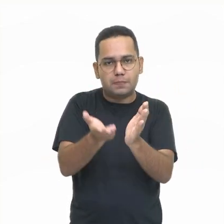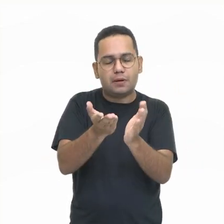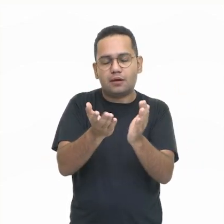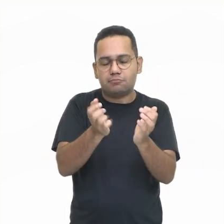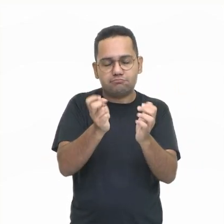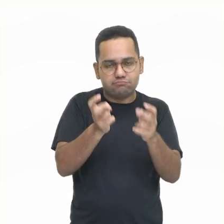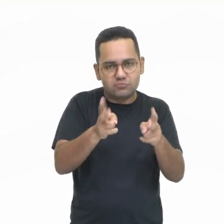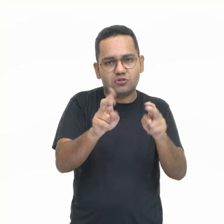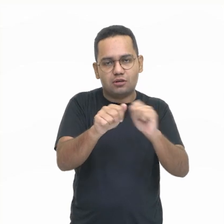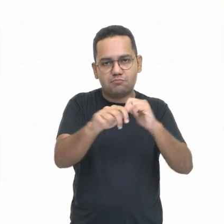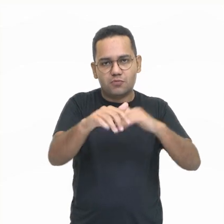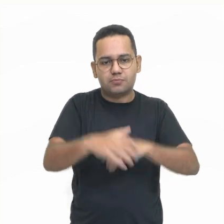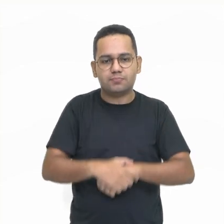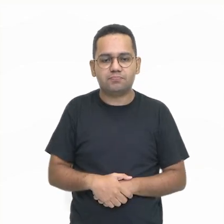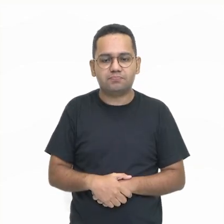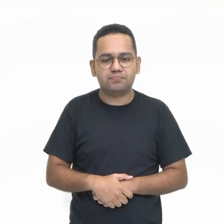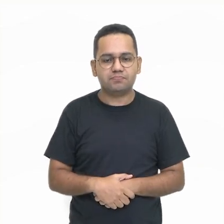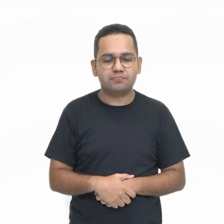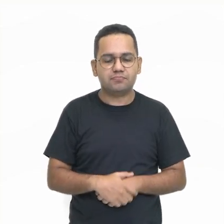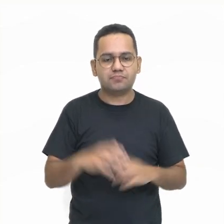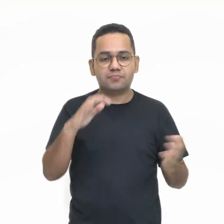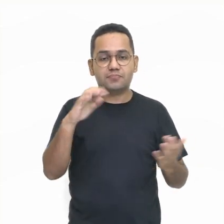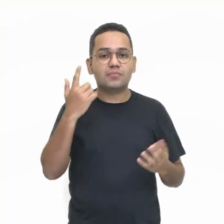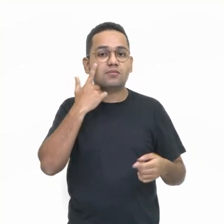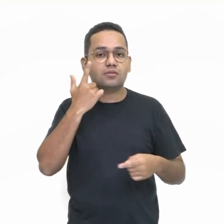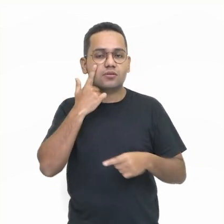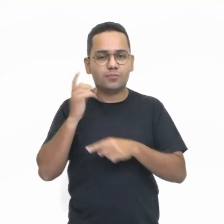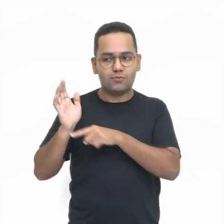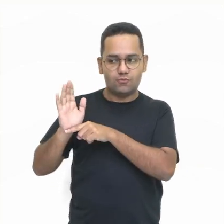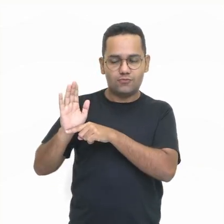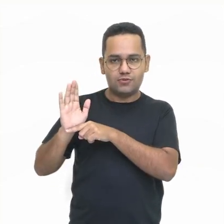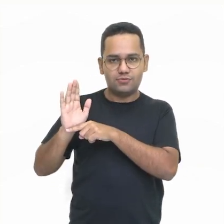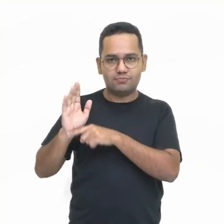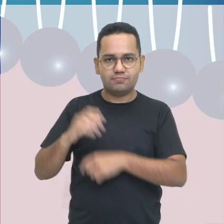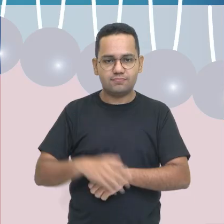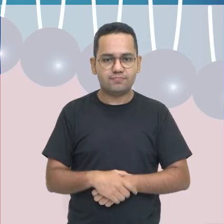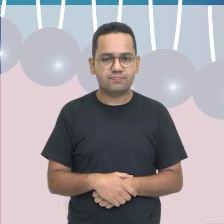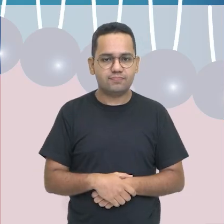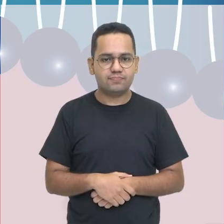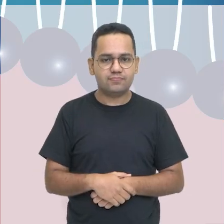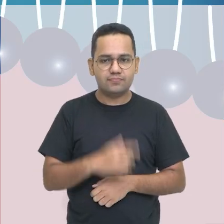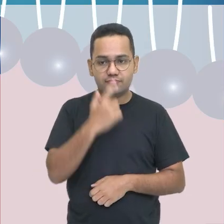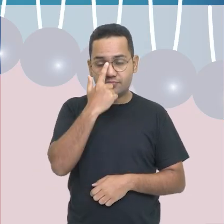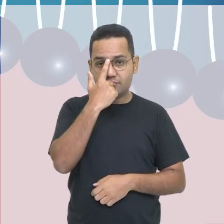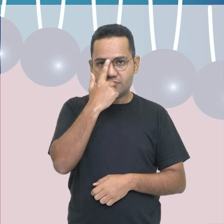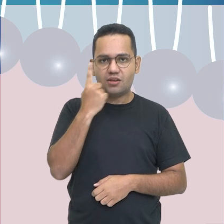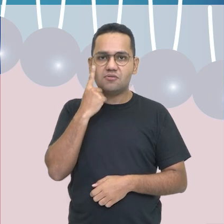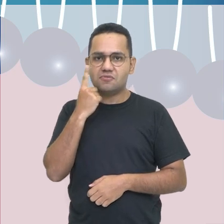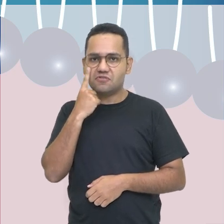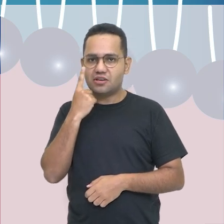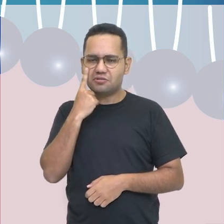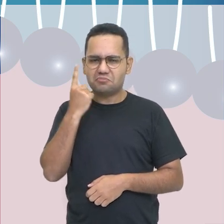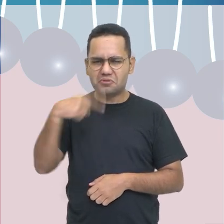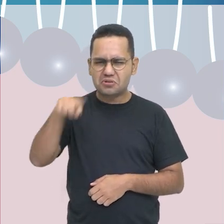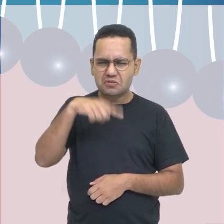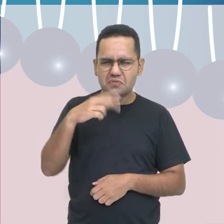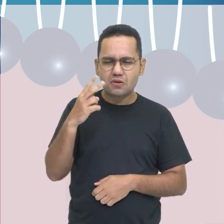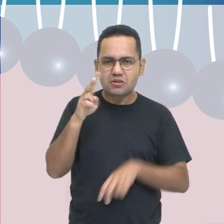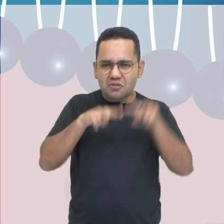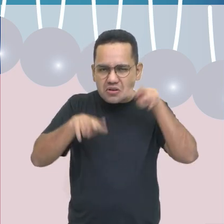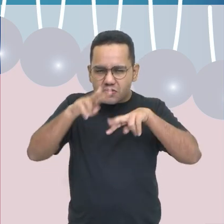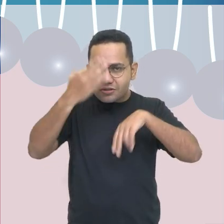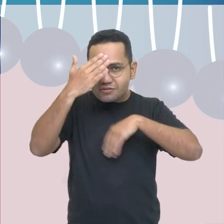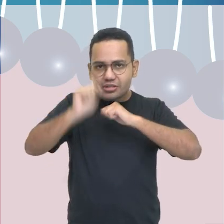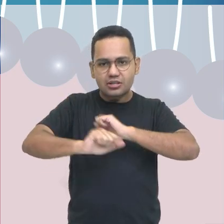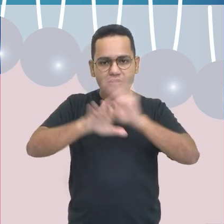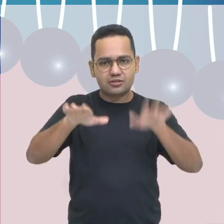que funciona essa bomba, nós temos aí um vídeo, que nesse vídeo a gente consegue explicar melhor. Então, nós temos